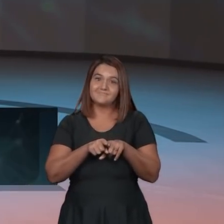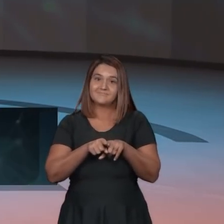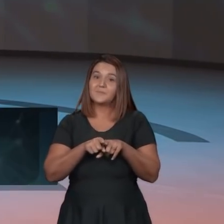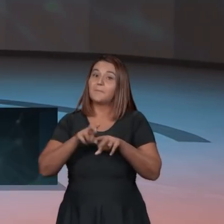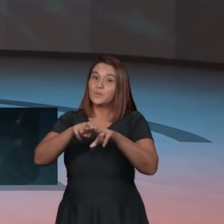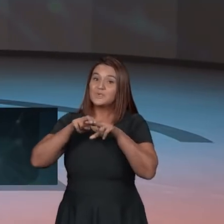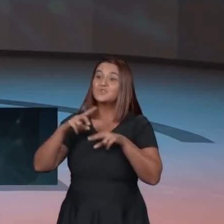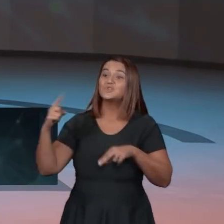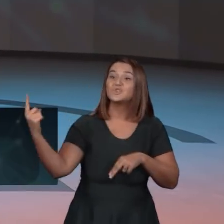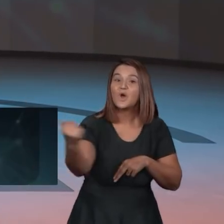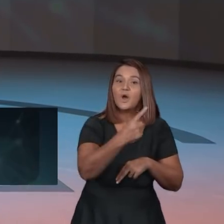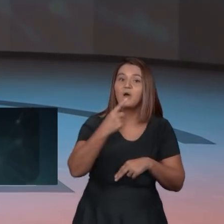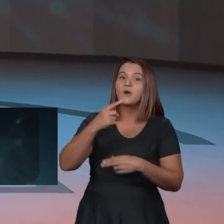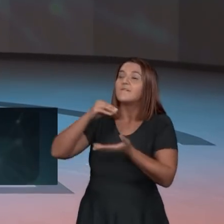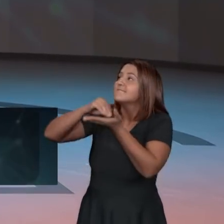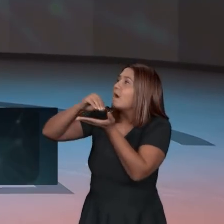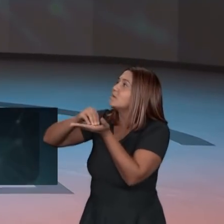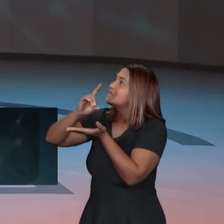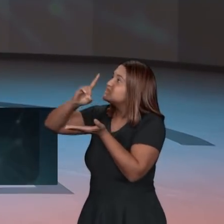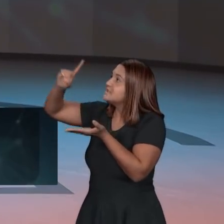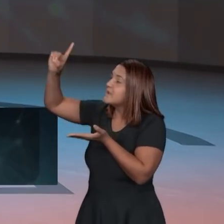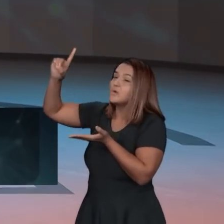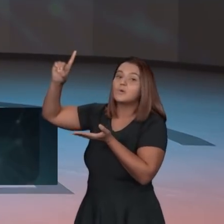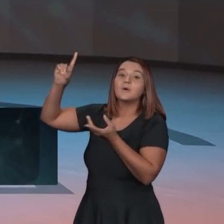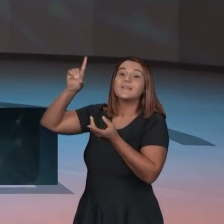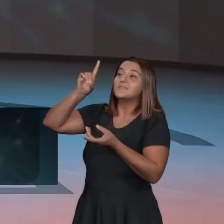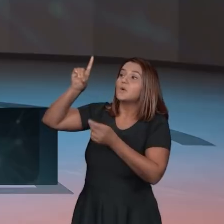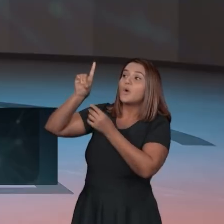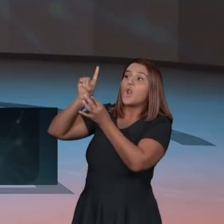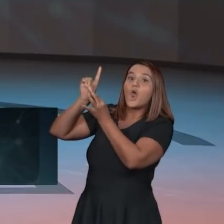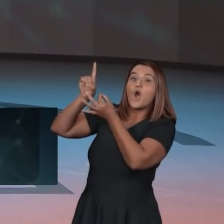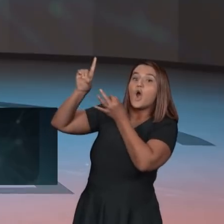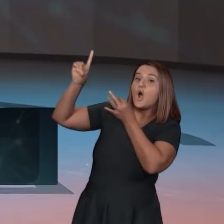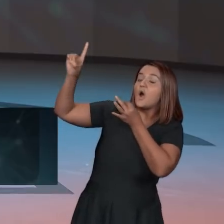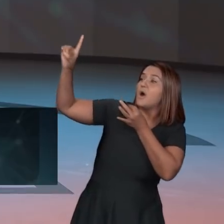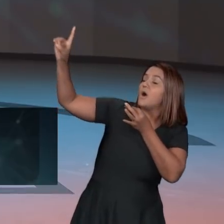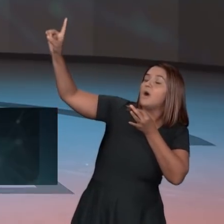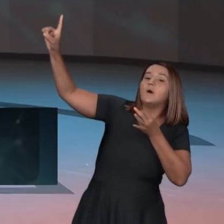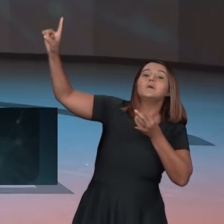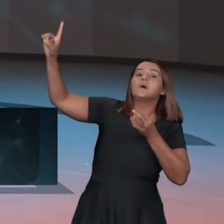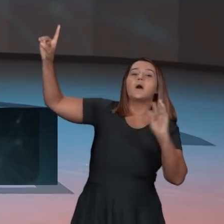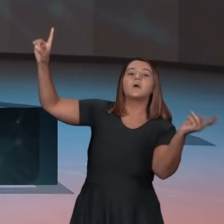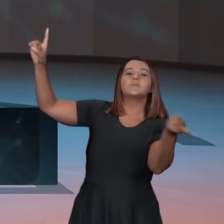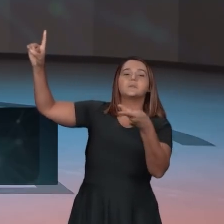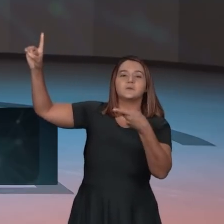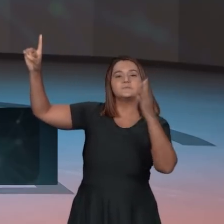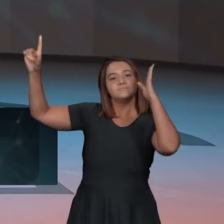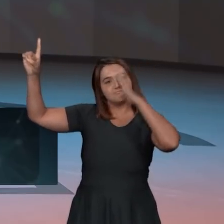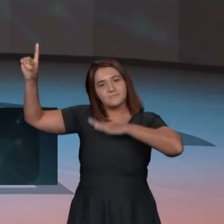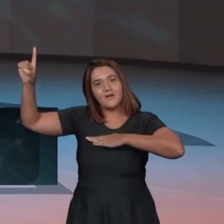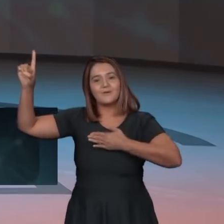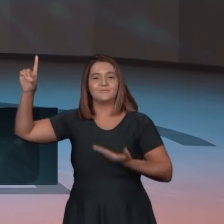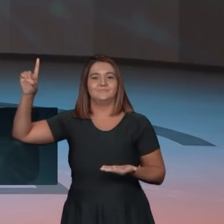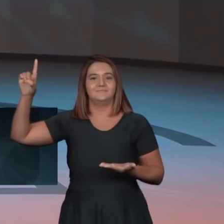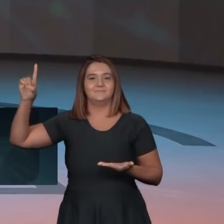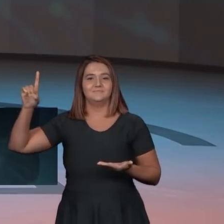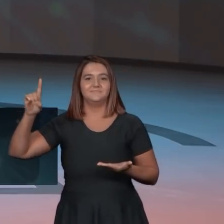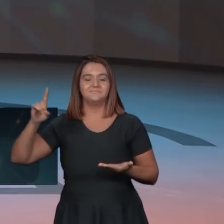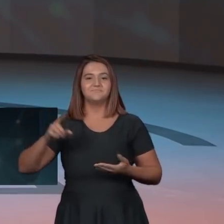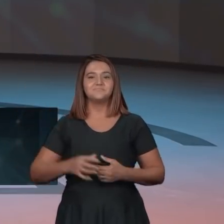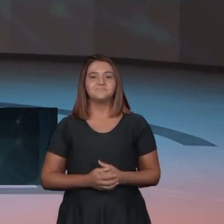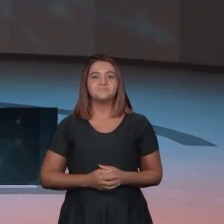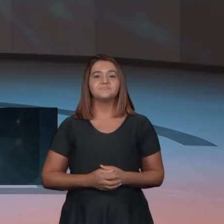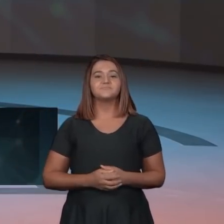Deus produz sensações reais e táteis, como a história de Maria Ridulph, que eu contei para vocês no